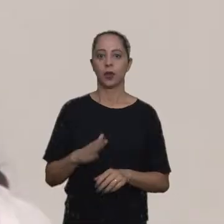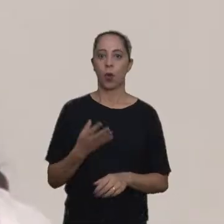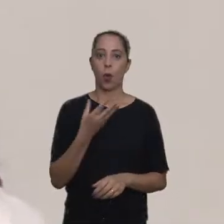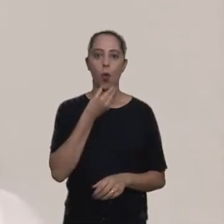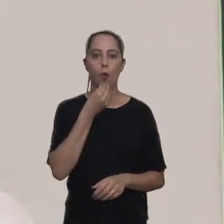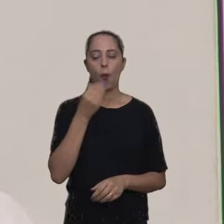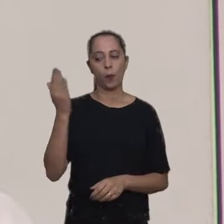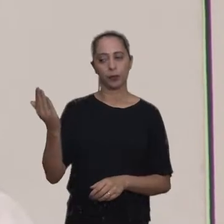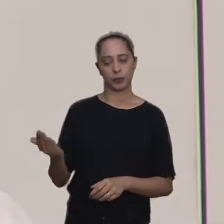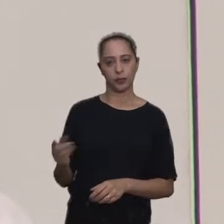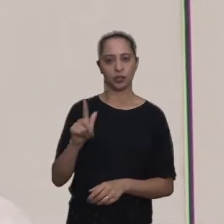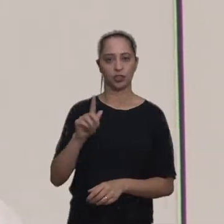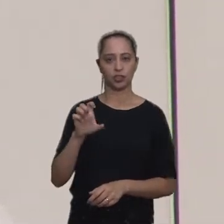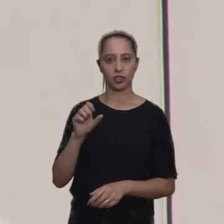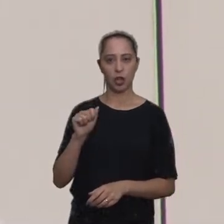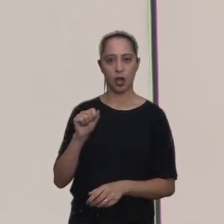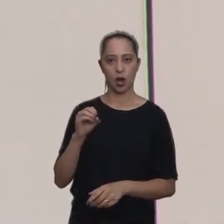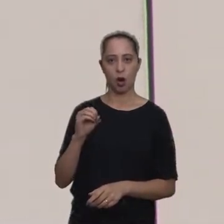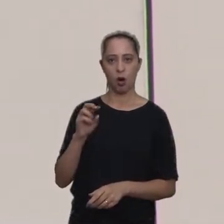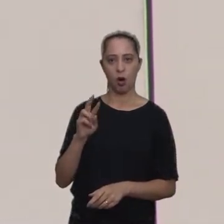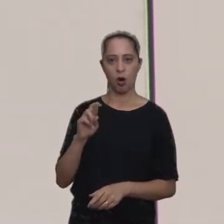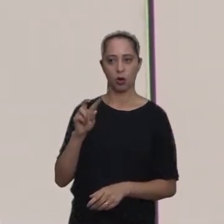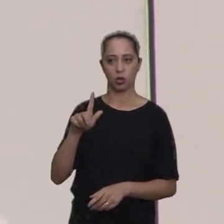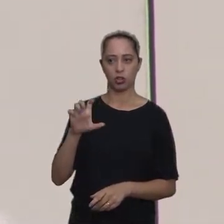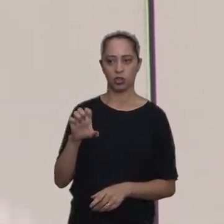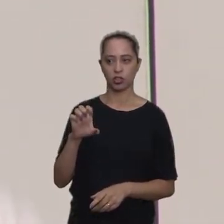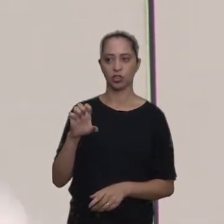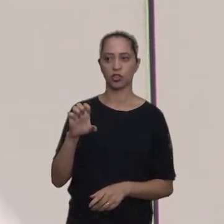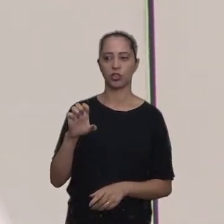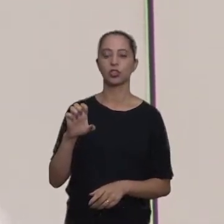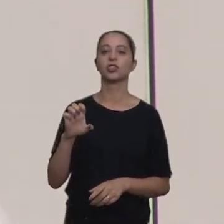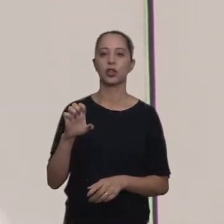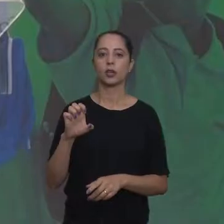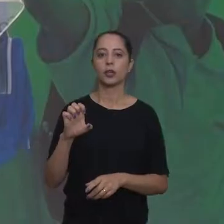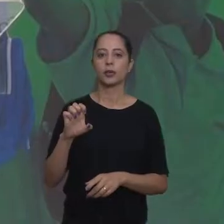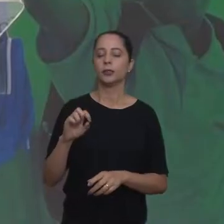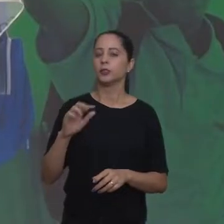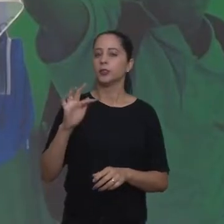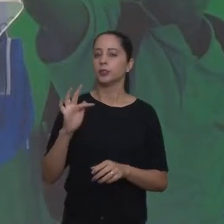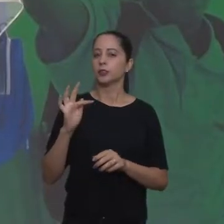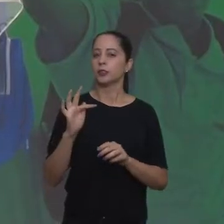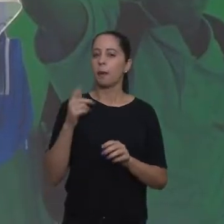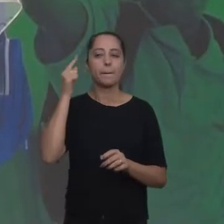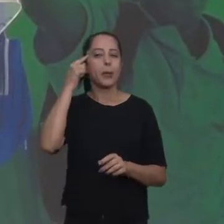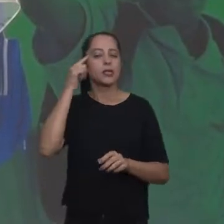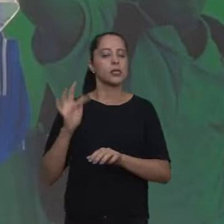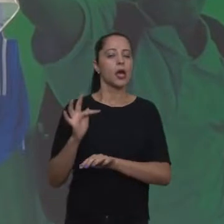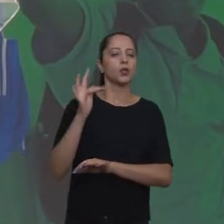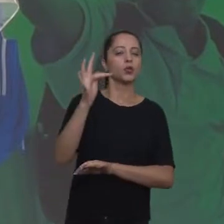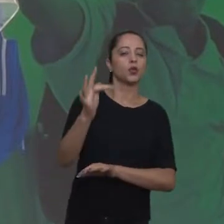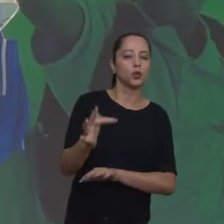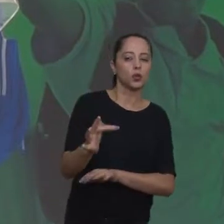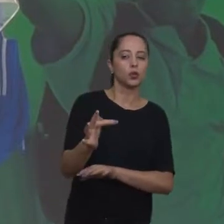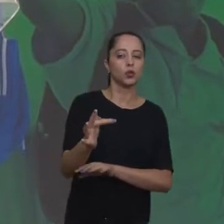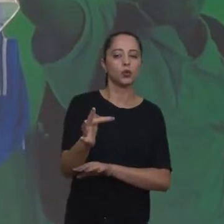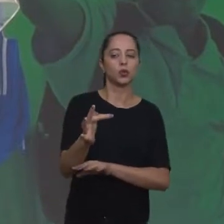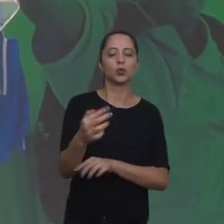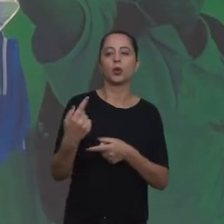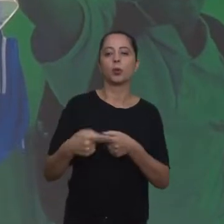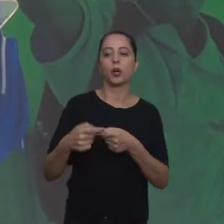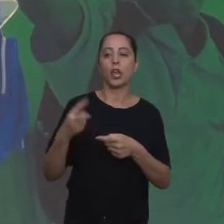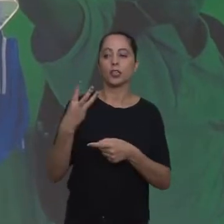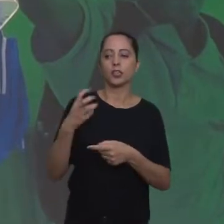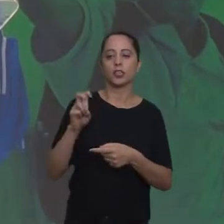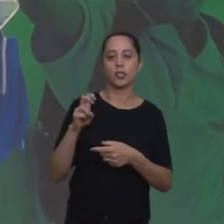educativos. Para o George, presidente da entidade, esse olhar para o futuro e qualificação profissional foram o diferencial